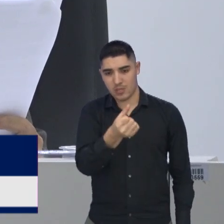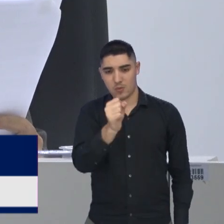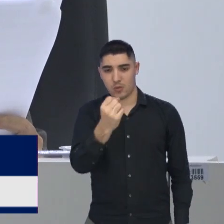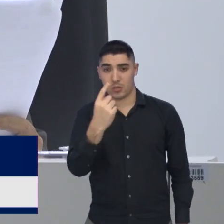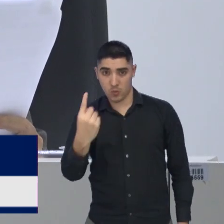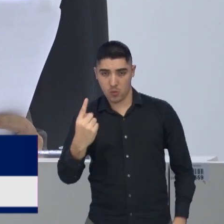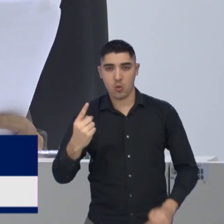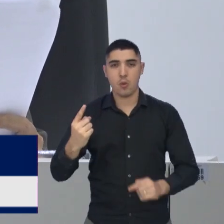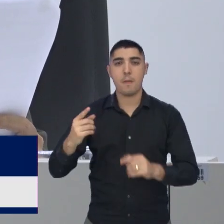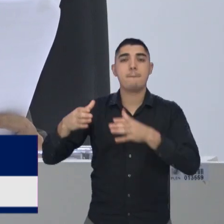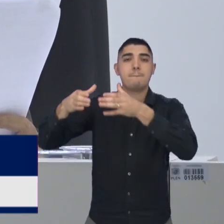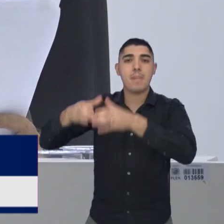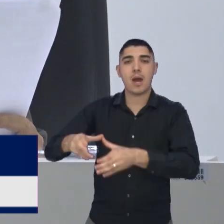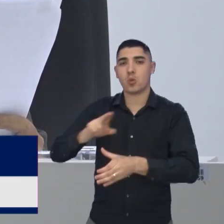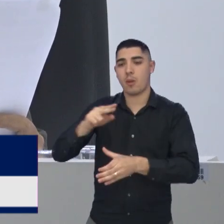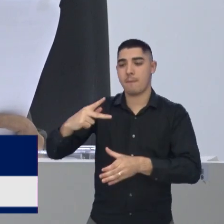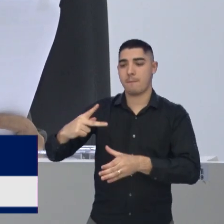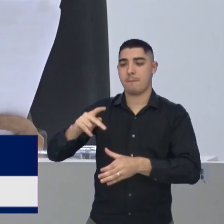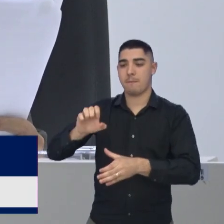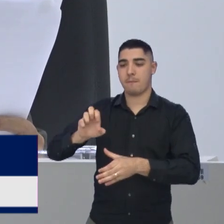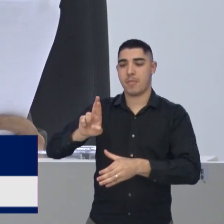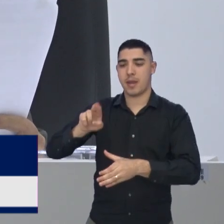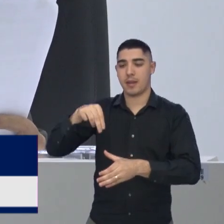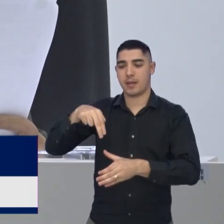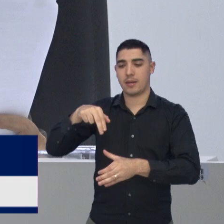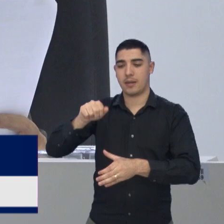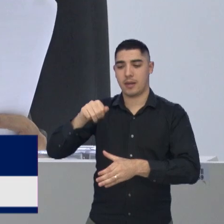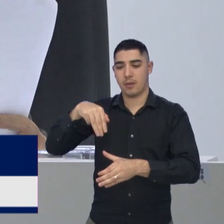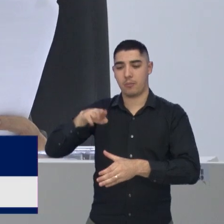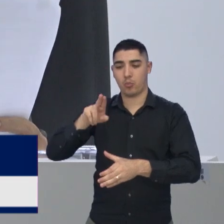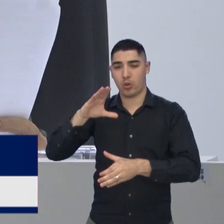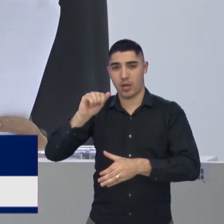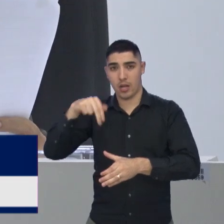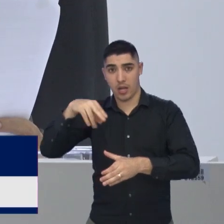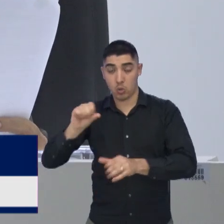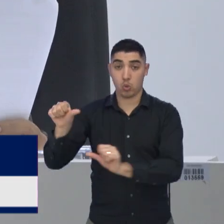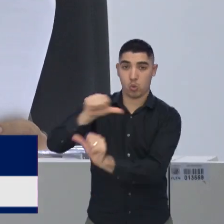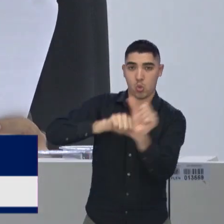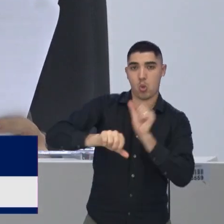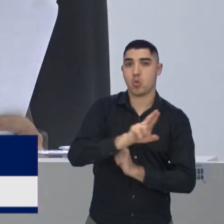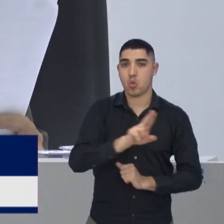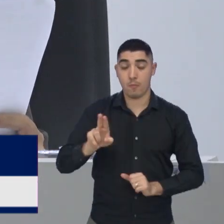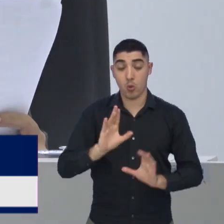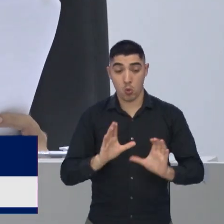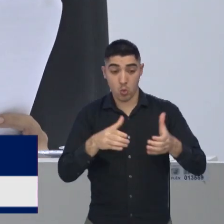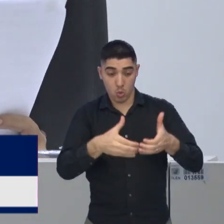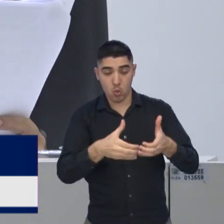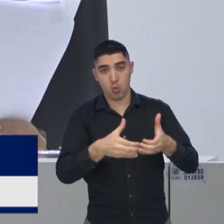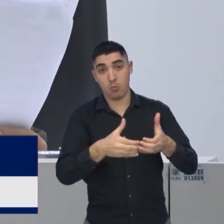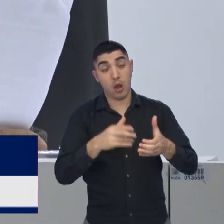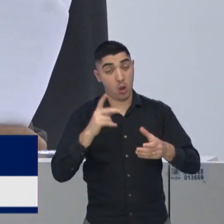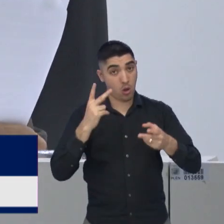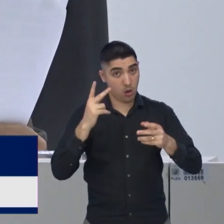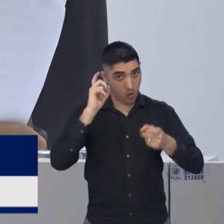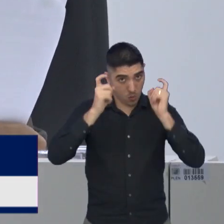pernambucano de Estrada Antônio Carlos de Souza. Rito ordinário, Comissão de Justiça.